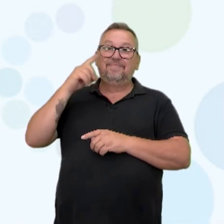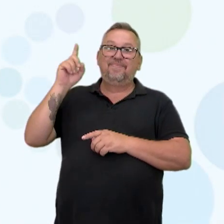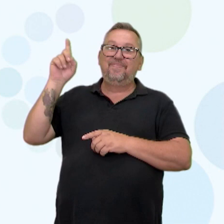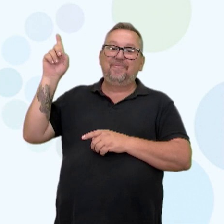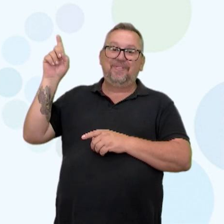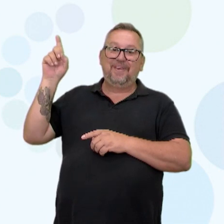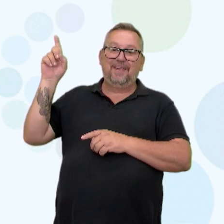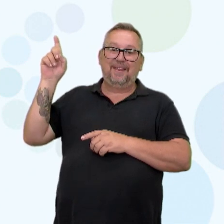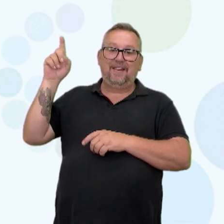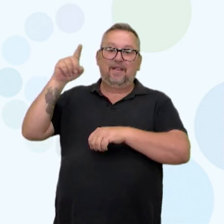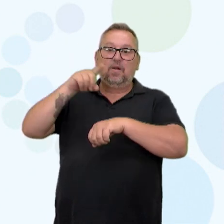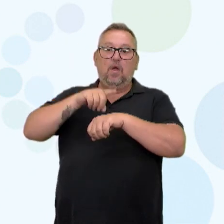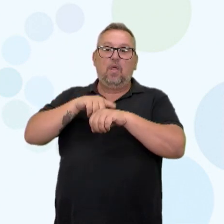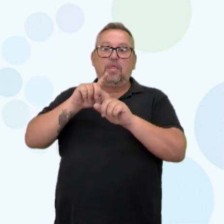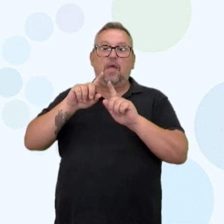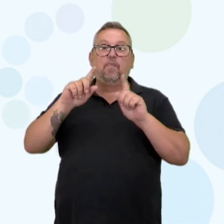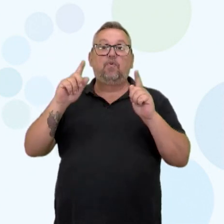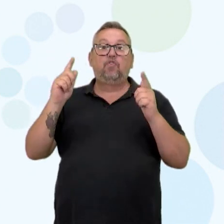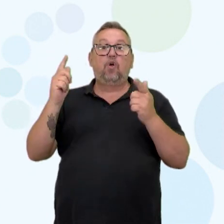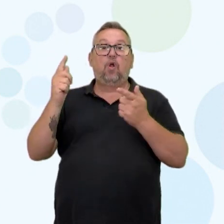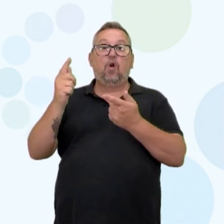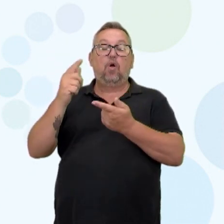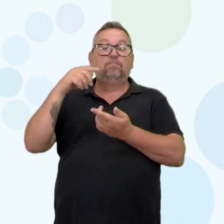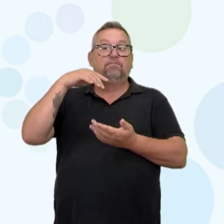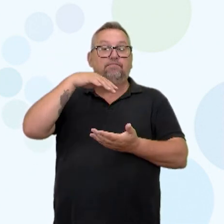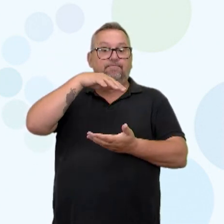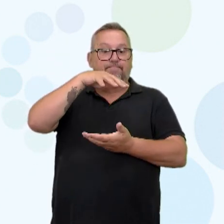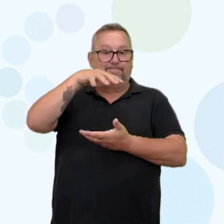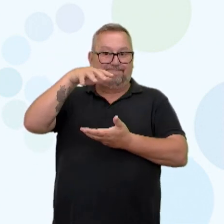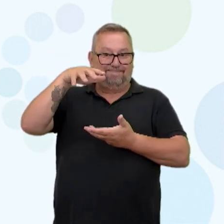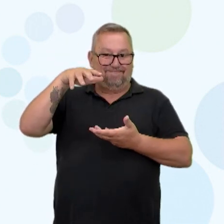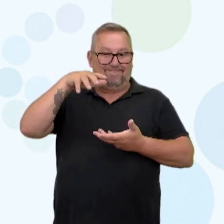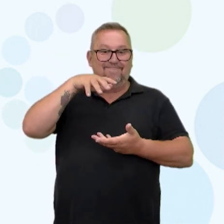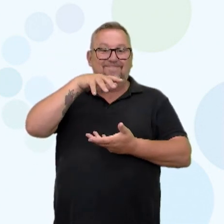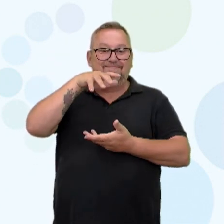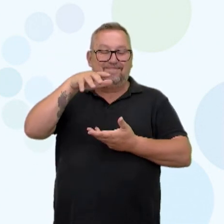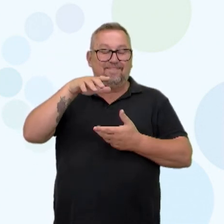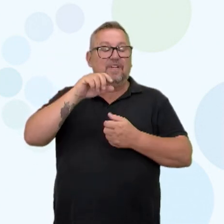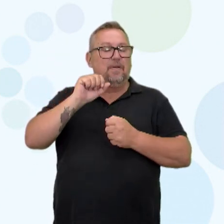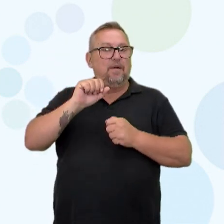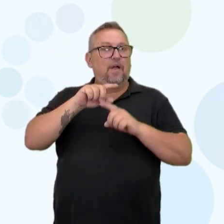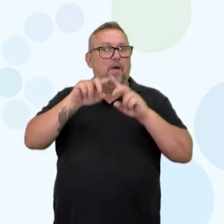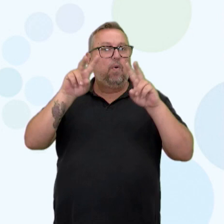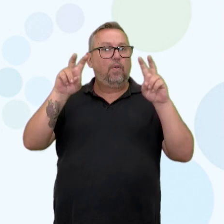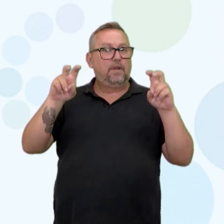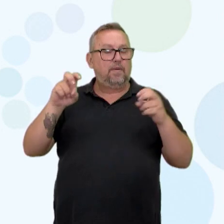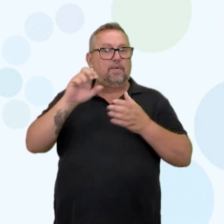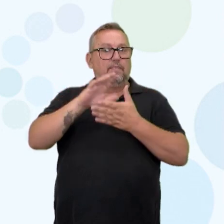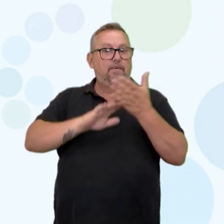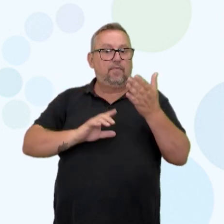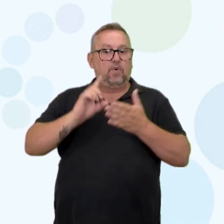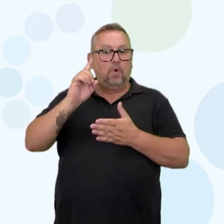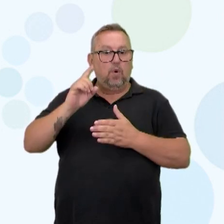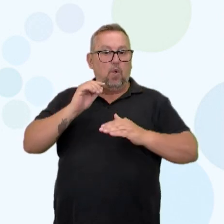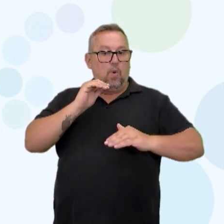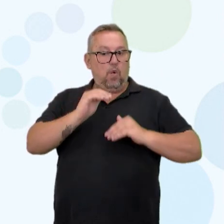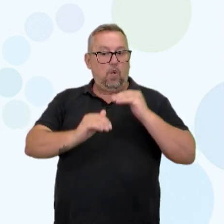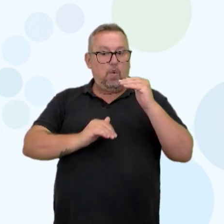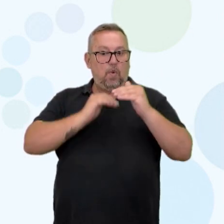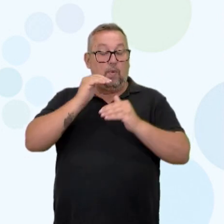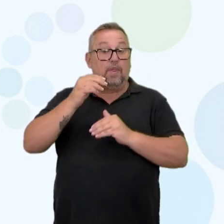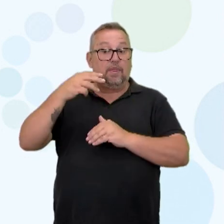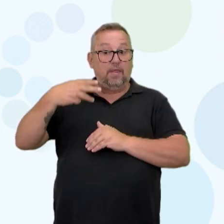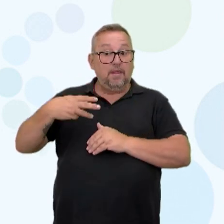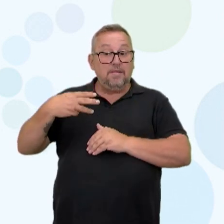o tempo geológico da Terra, né, que é o tema aí da atividade. Atividade 1, desenvolvimento